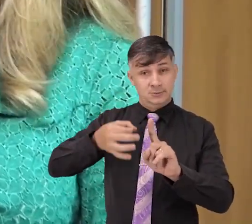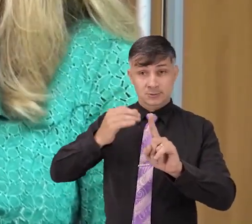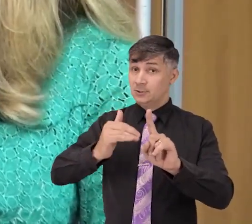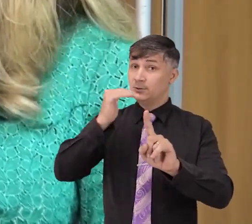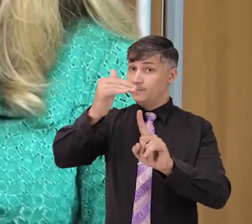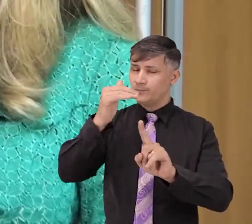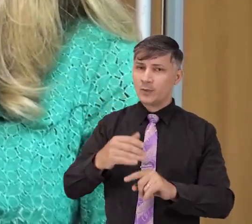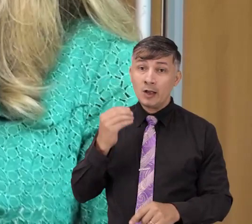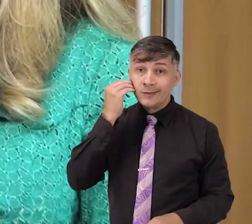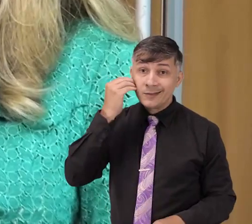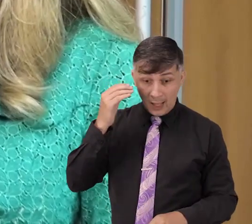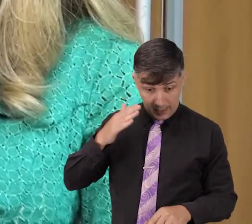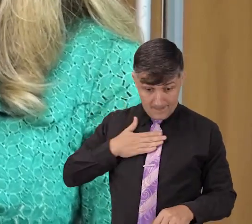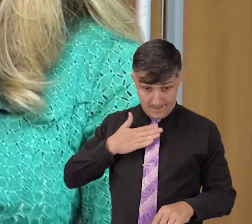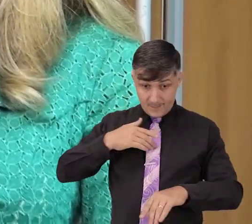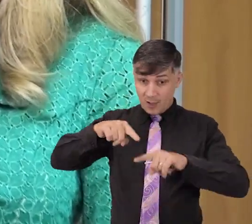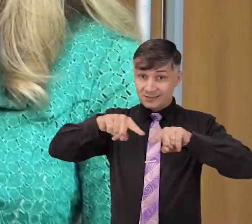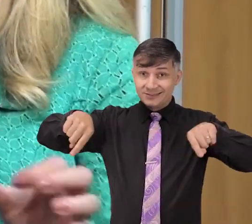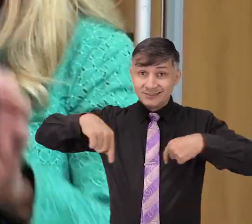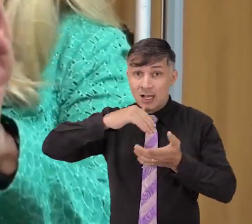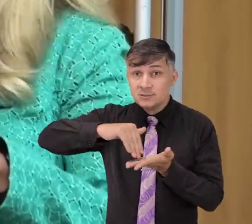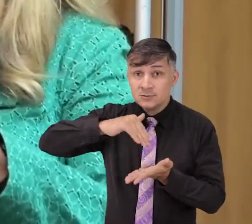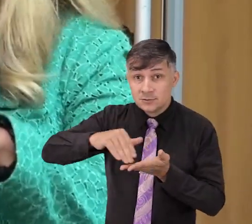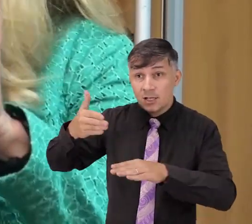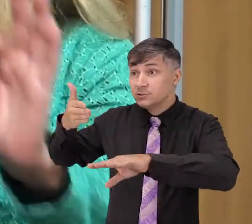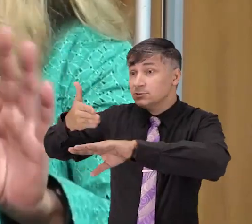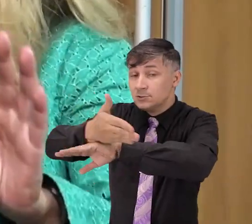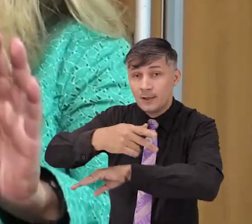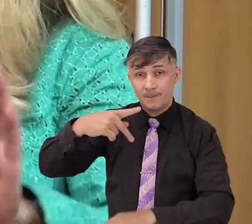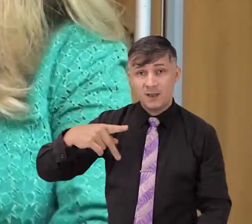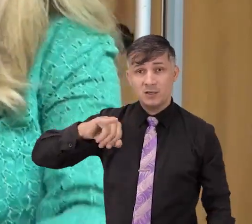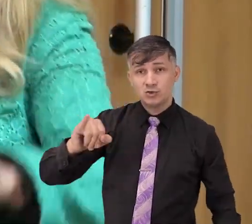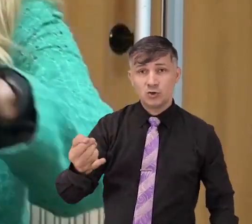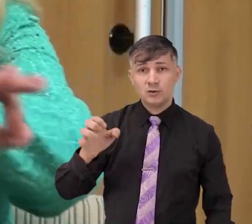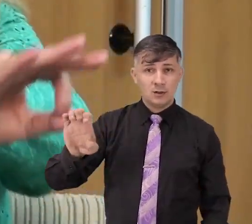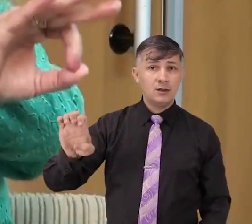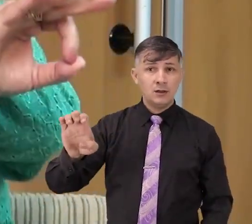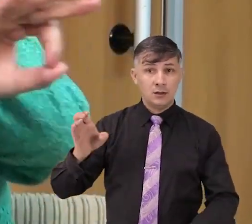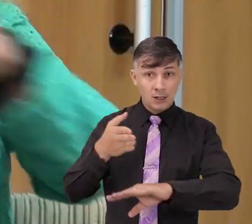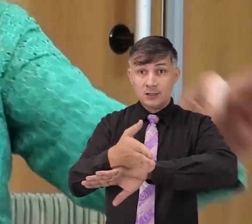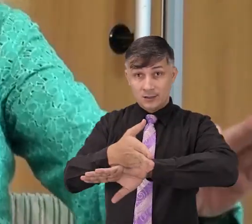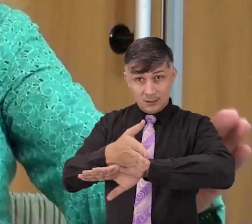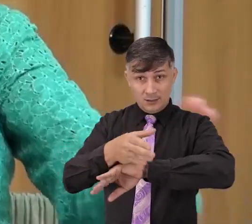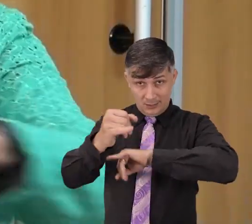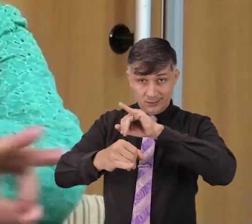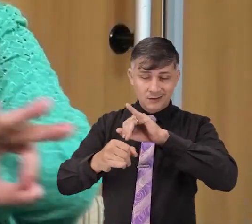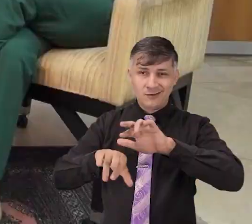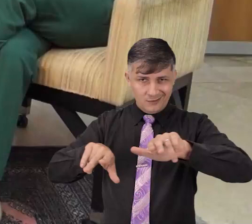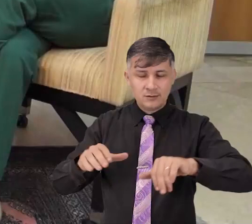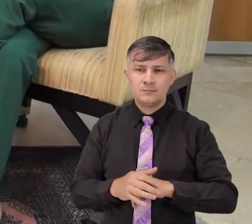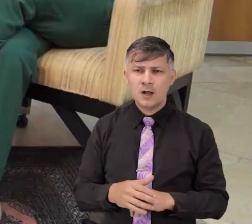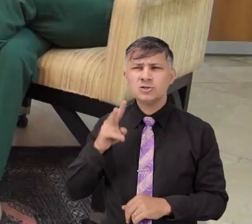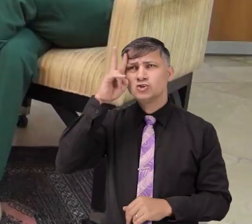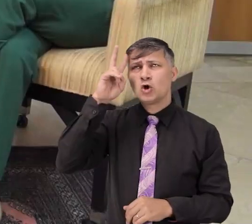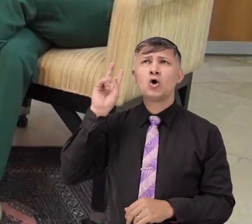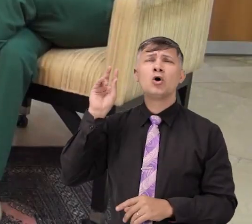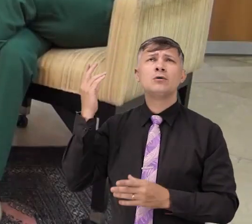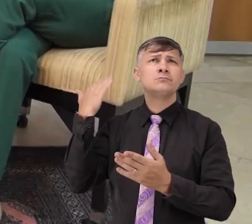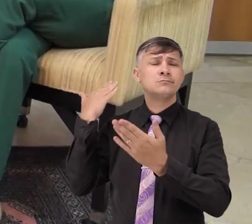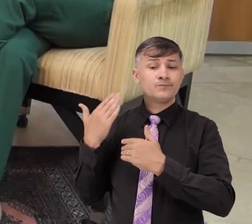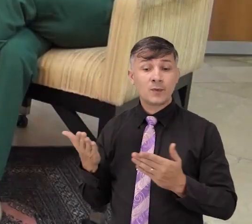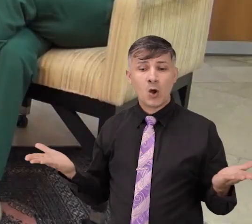de acesso ao PJE. E a história foi o seguinte, a partir de hoje não tem mais papel,